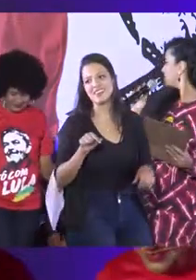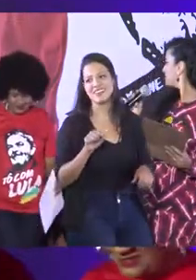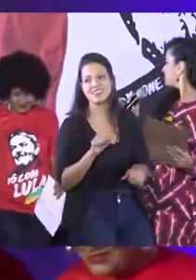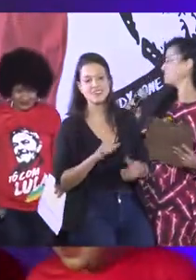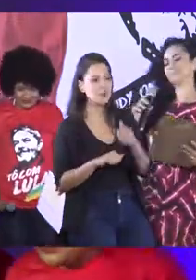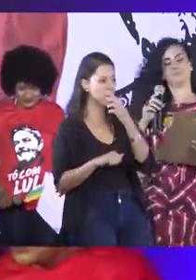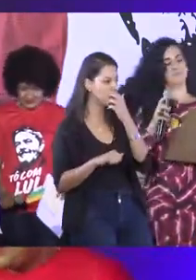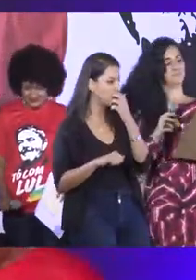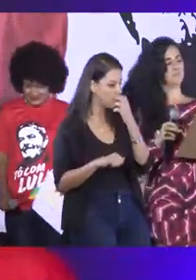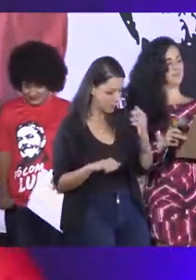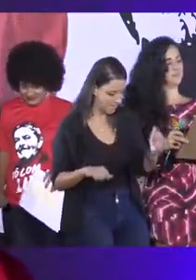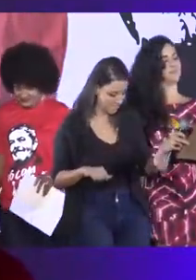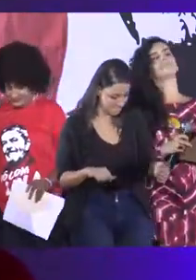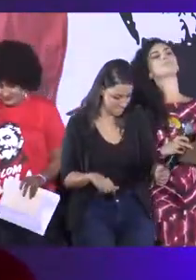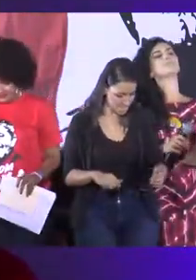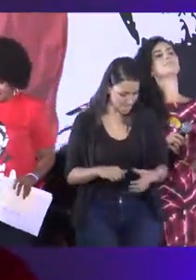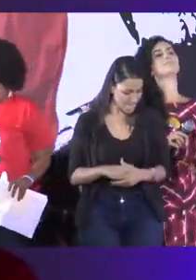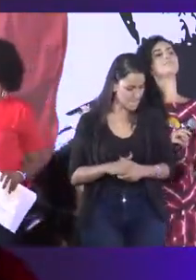lá?